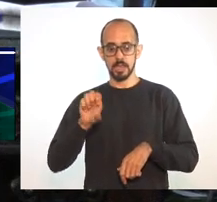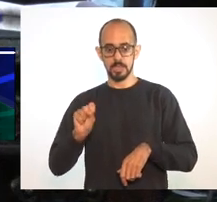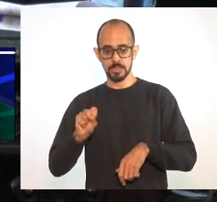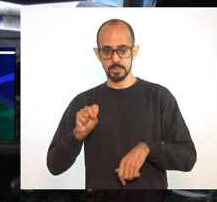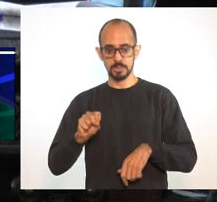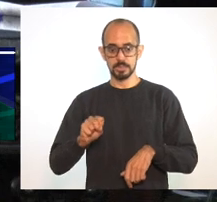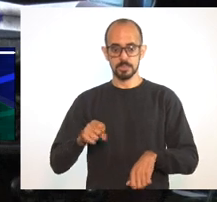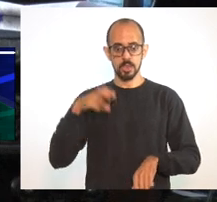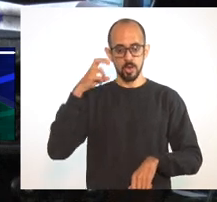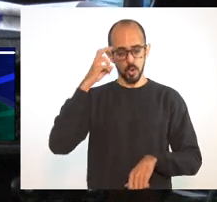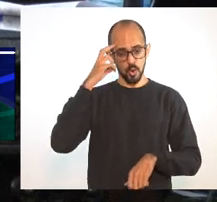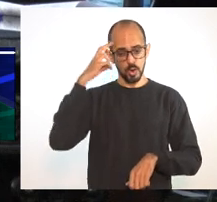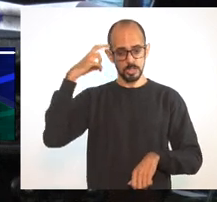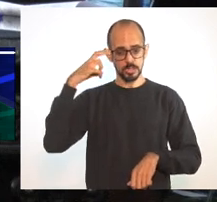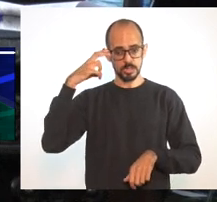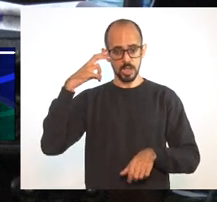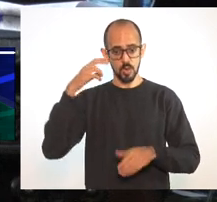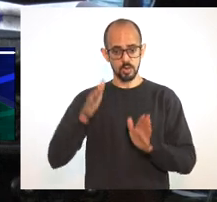Cognição Suburbana,